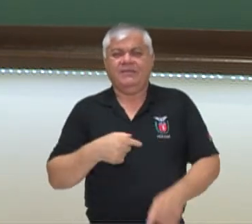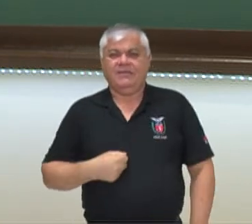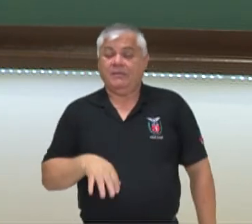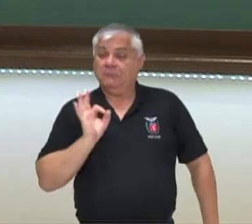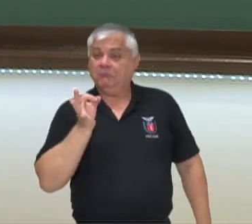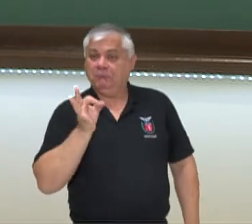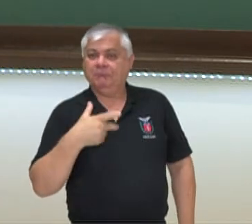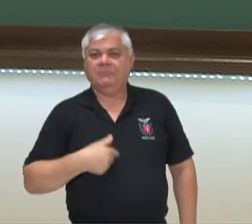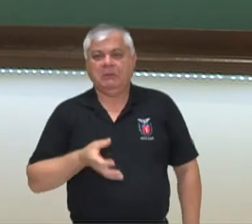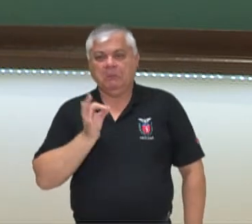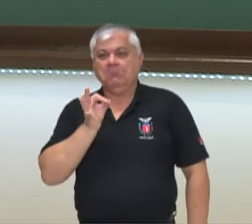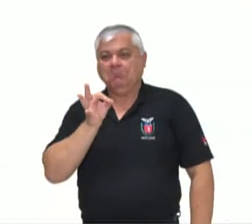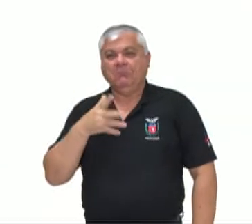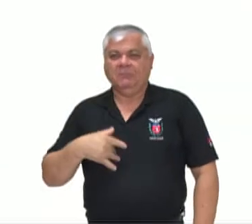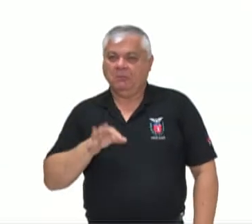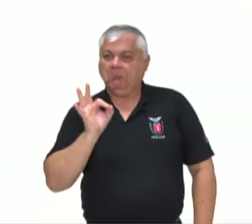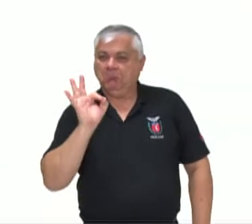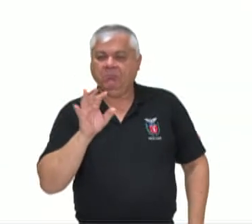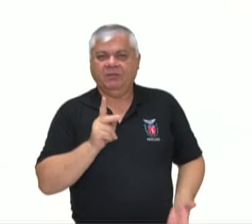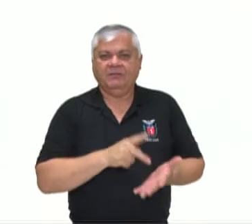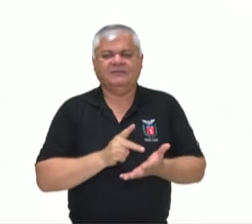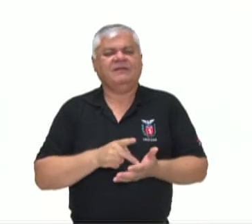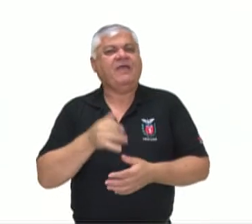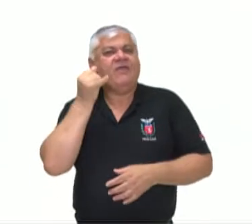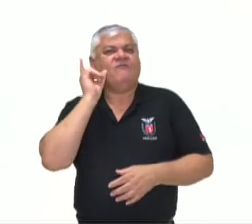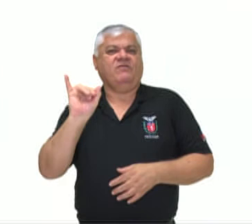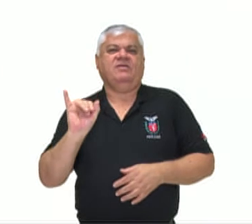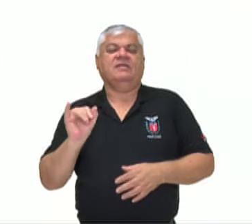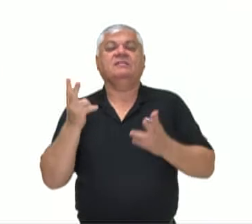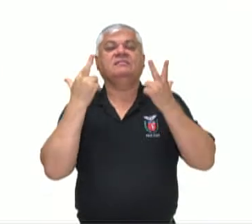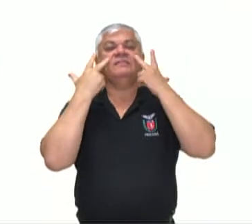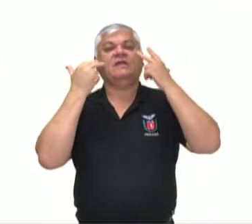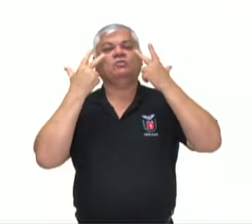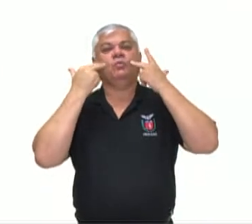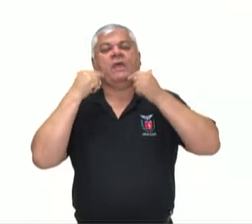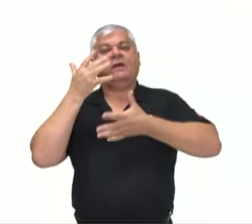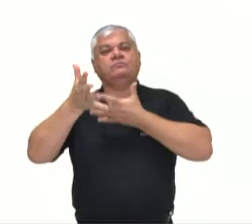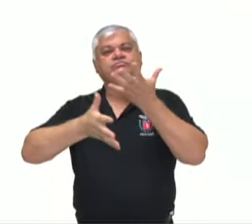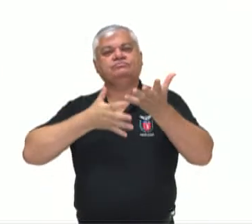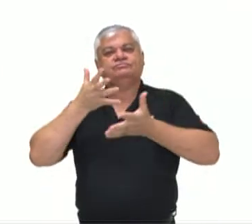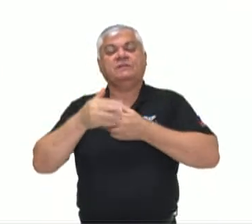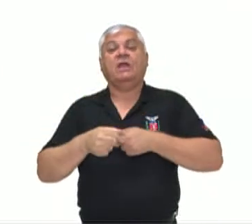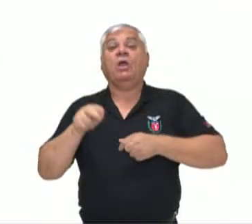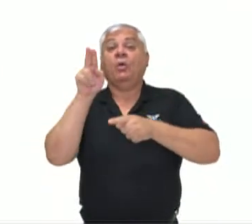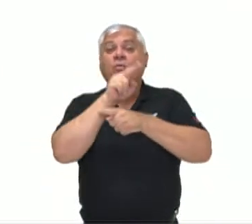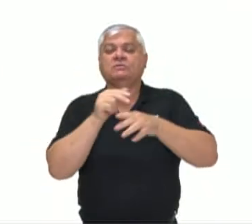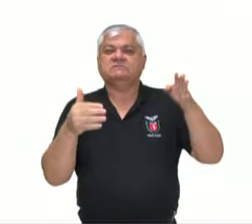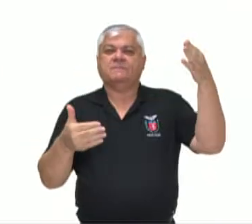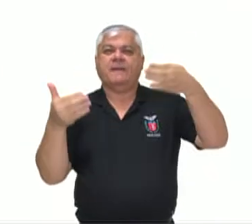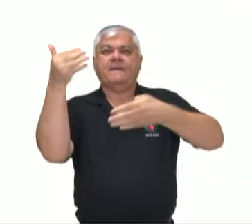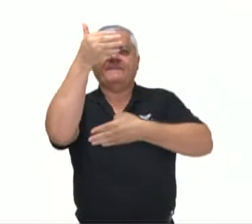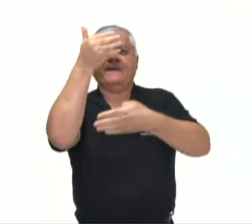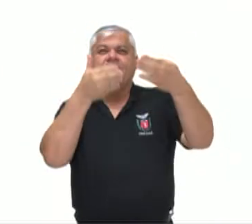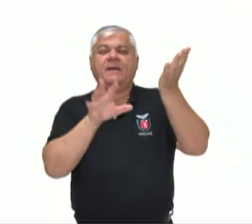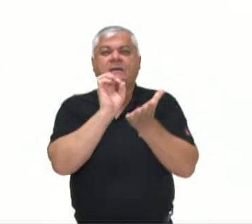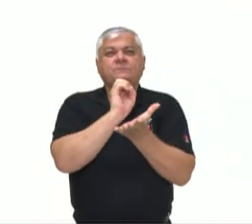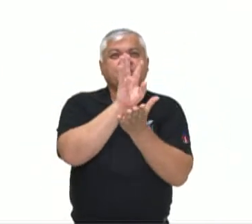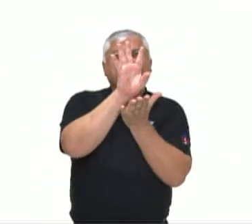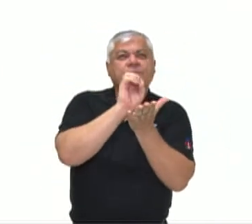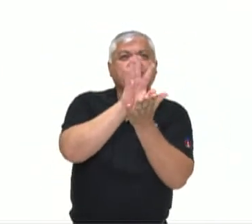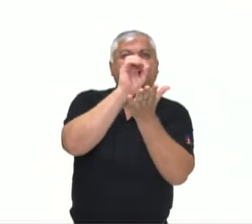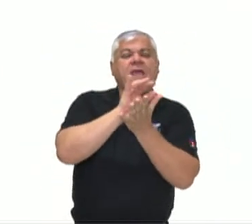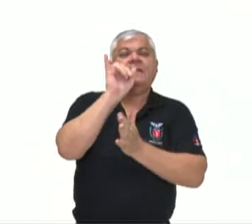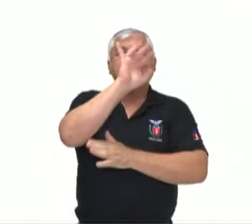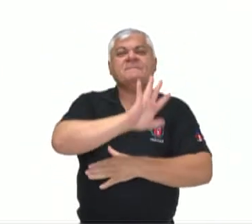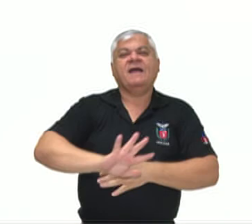possam entendê-lo. Faça uso de recursos audiovisuais, né? de projeções, de música, de